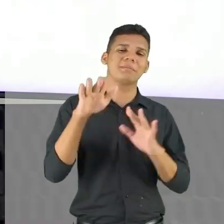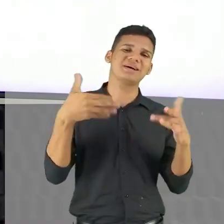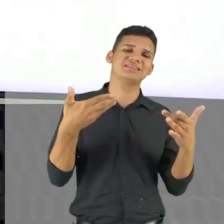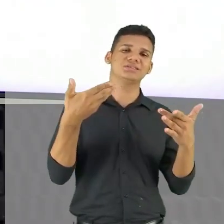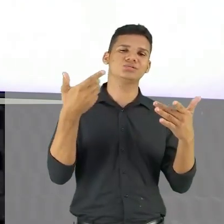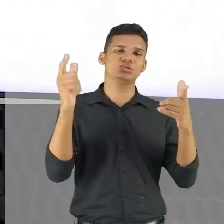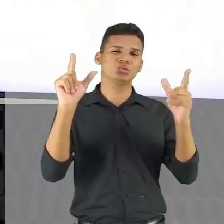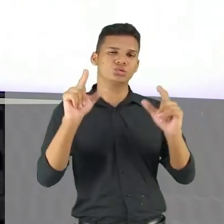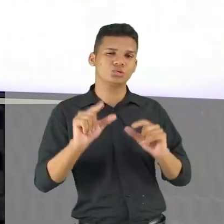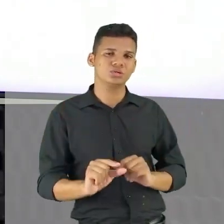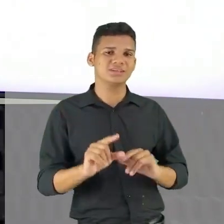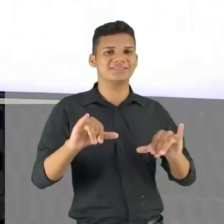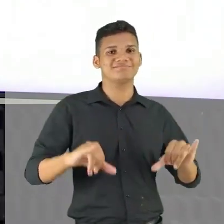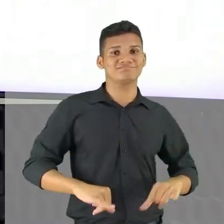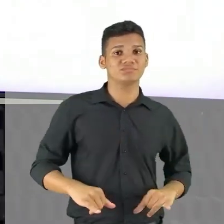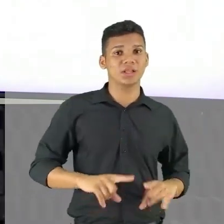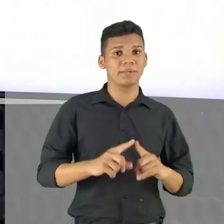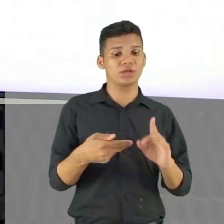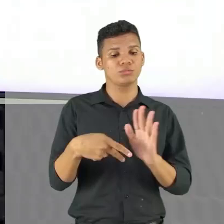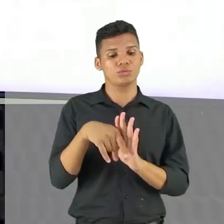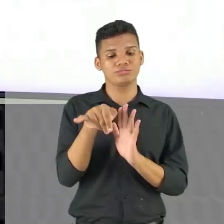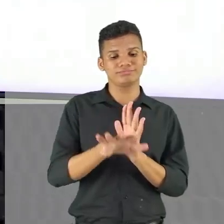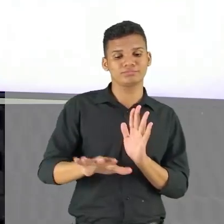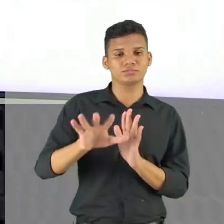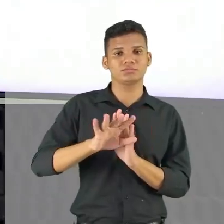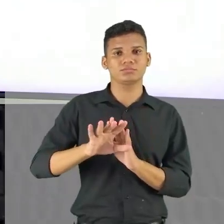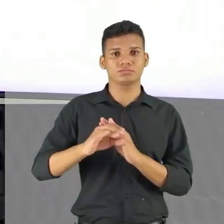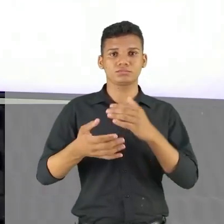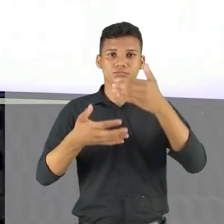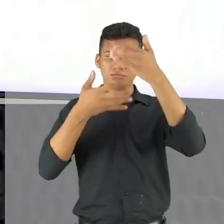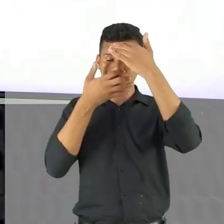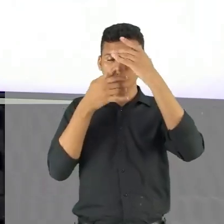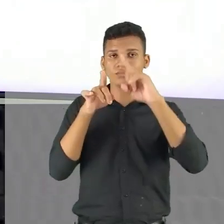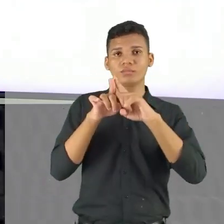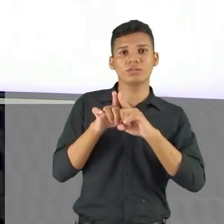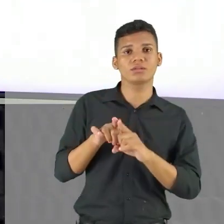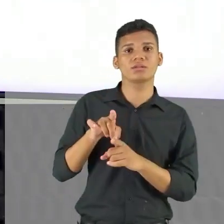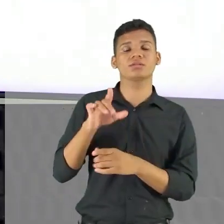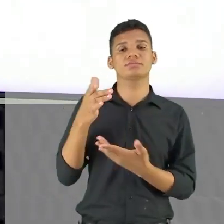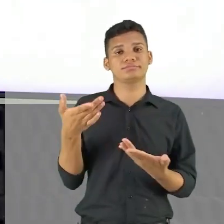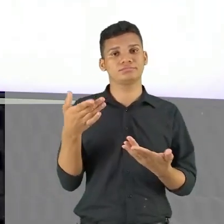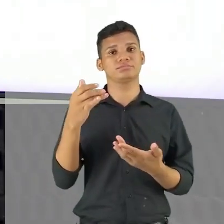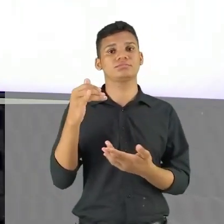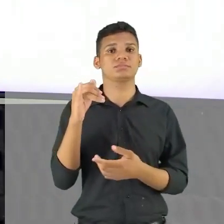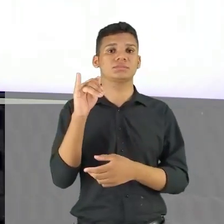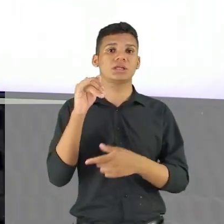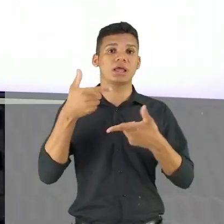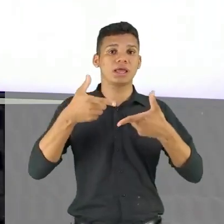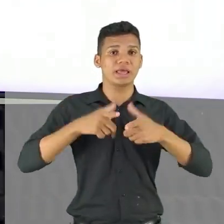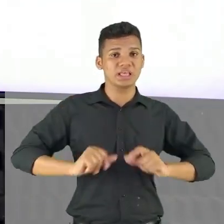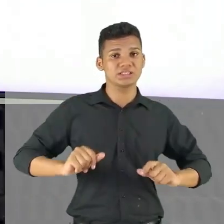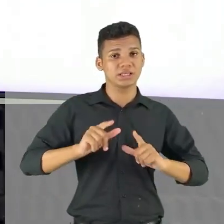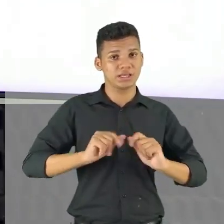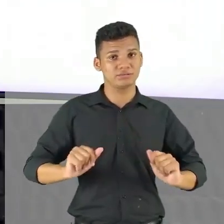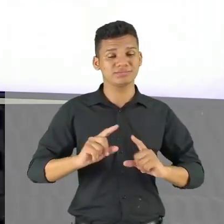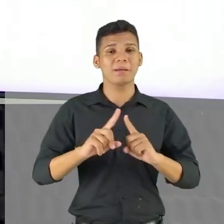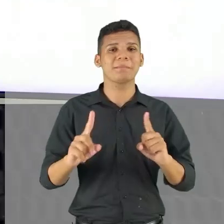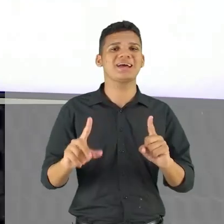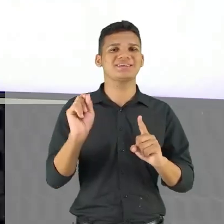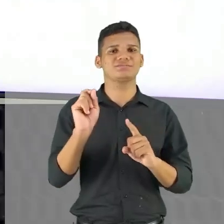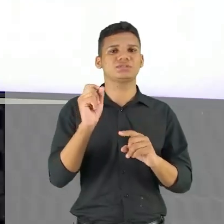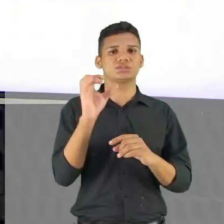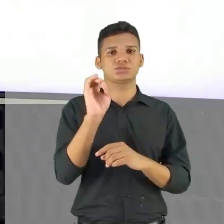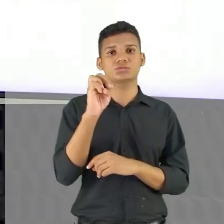ou para cessar o conflito da região árabe-israelense, o que foi que aconteceu? a ONU redesenhou o